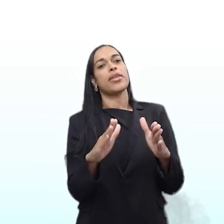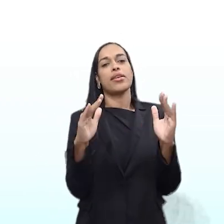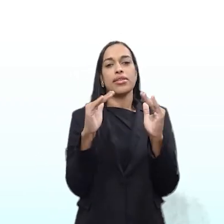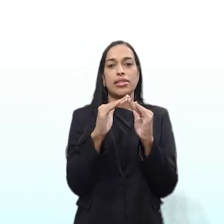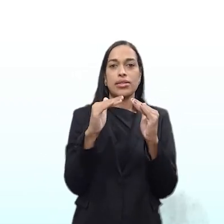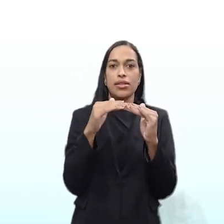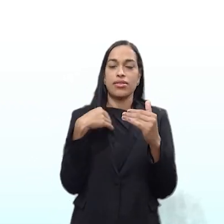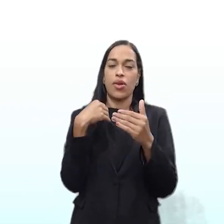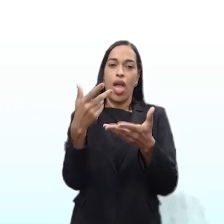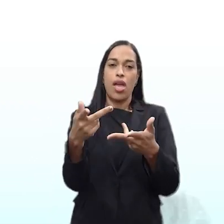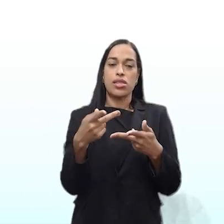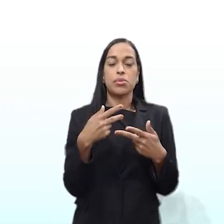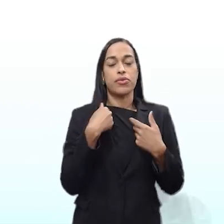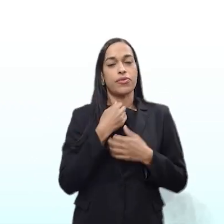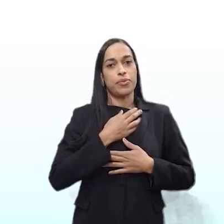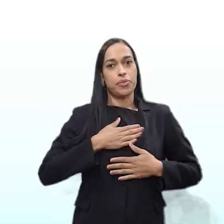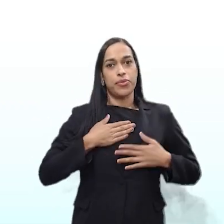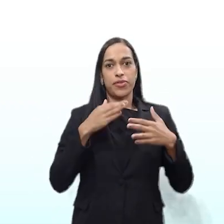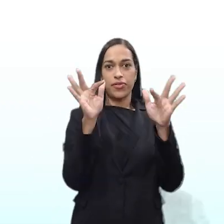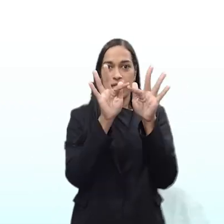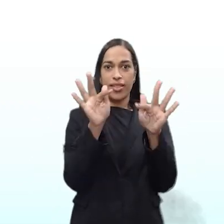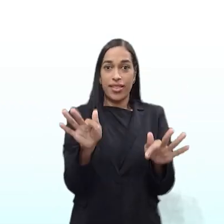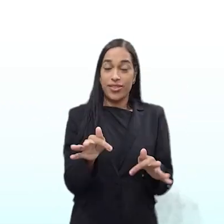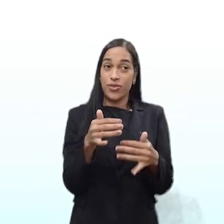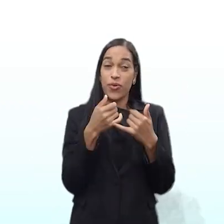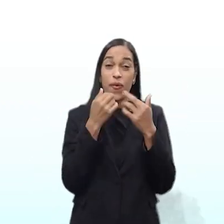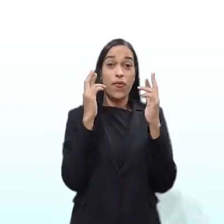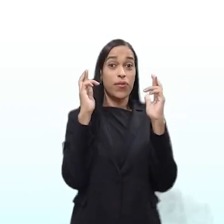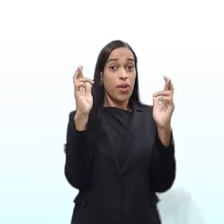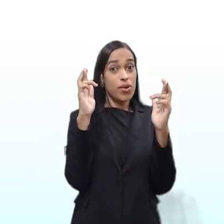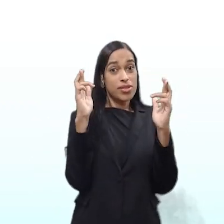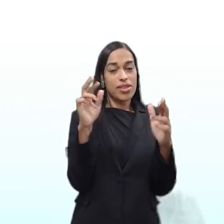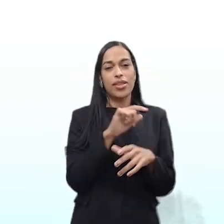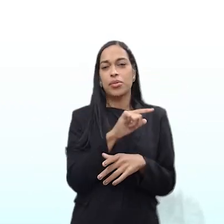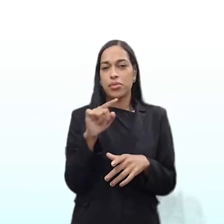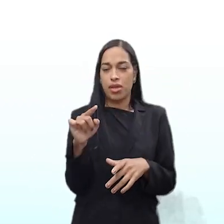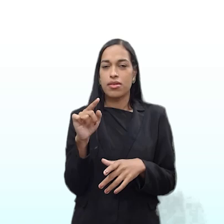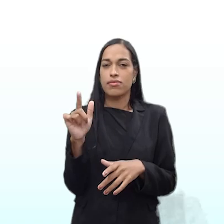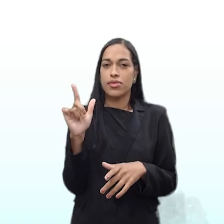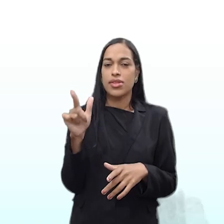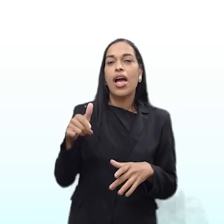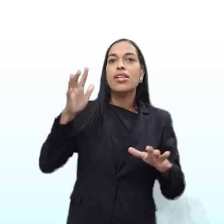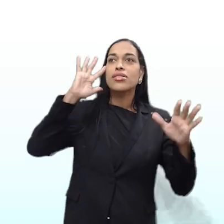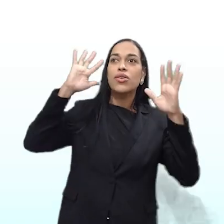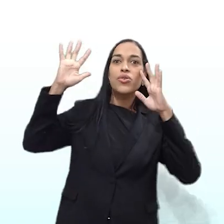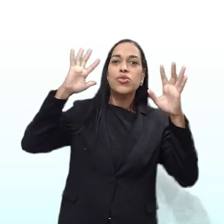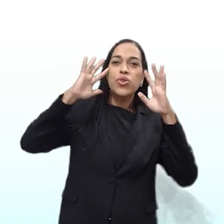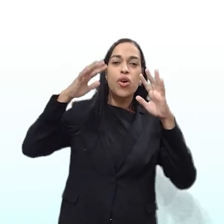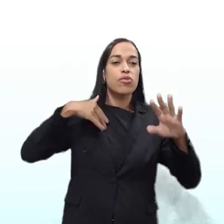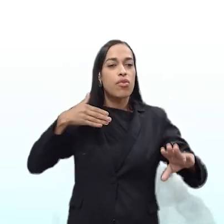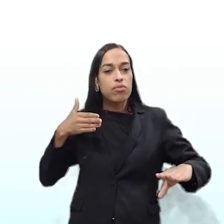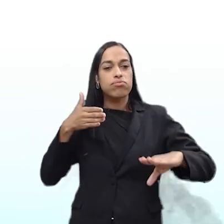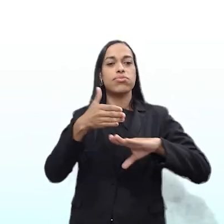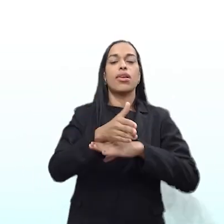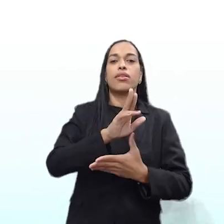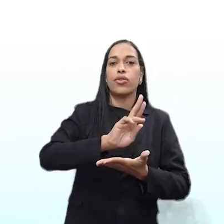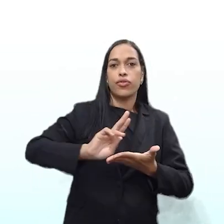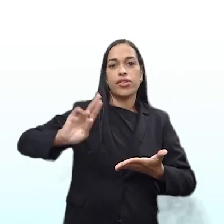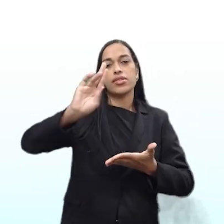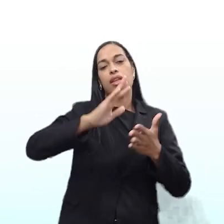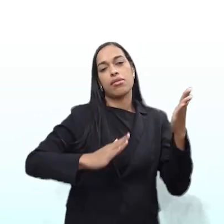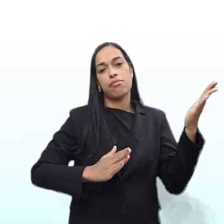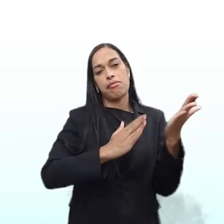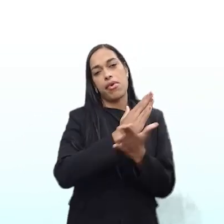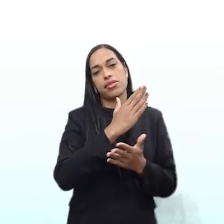Saiba que eu fico muito feliz e eu estou aqui na vibração torcendo para que você realize seus sonhos de entrar numa universidade